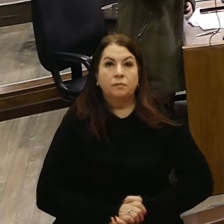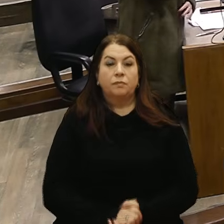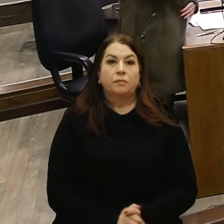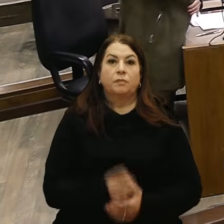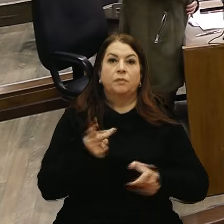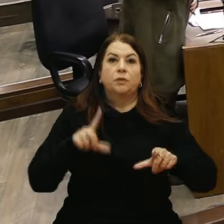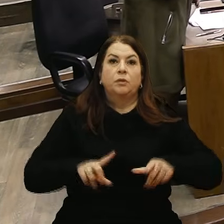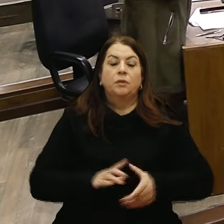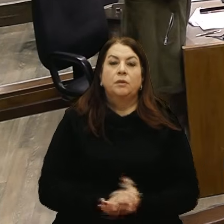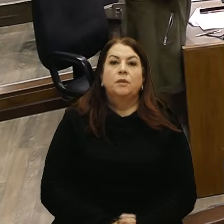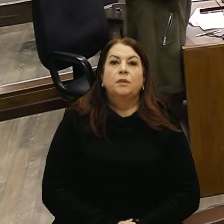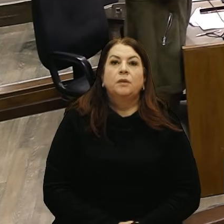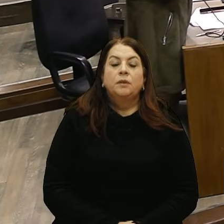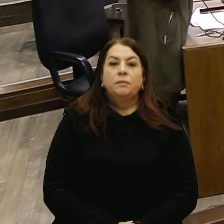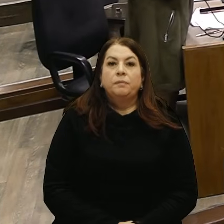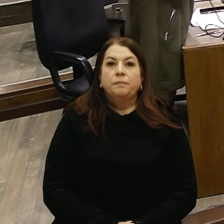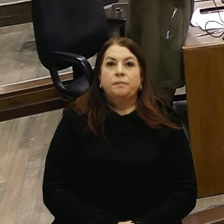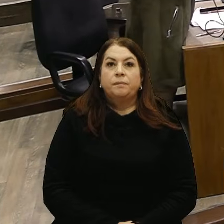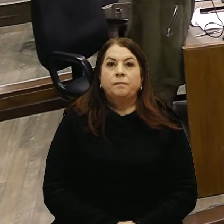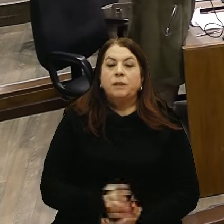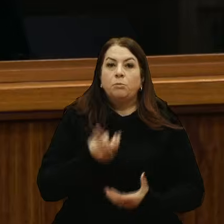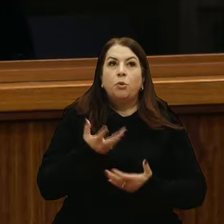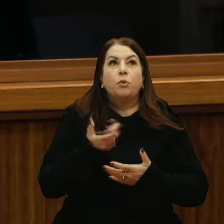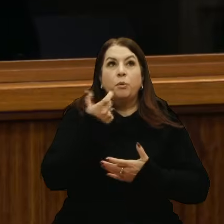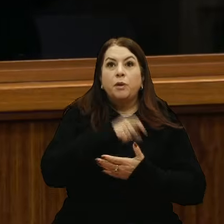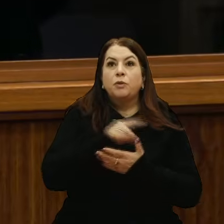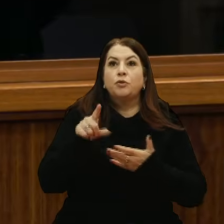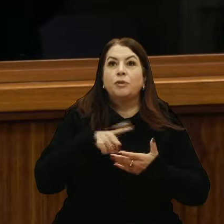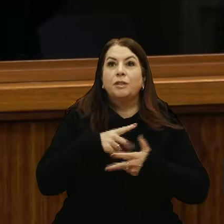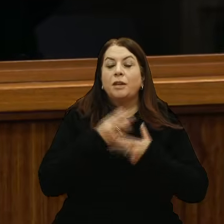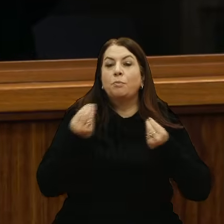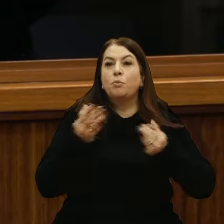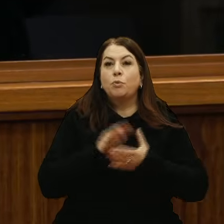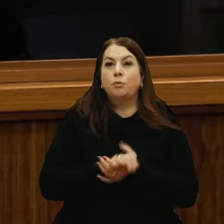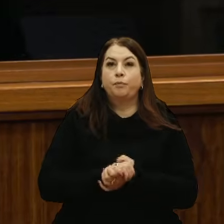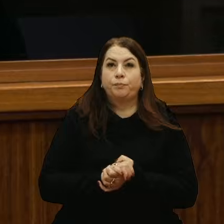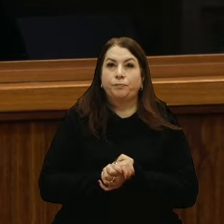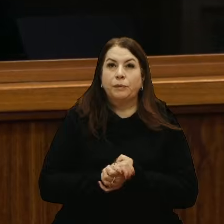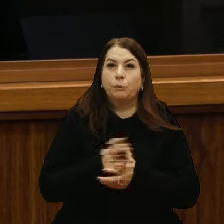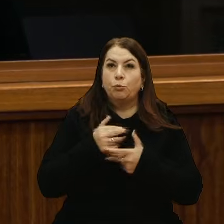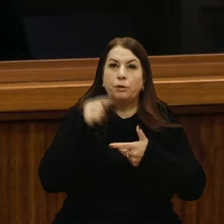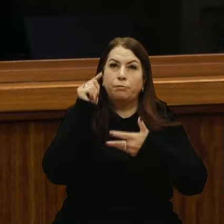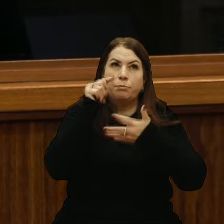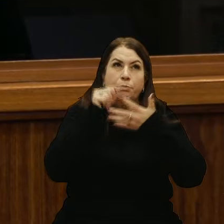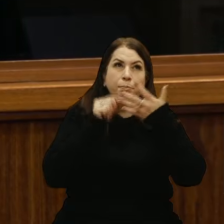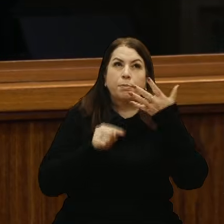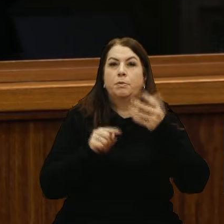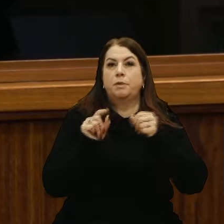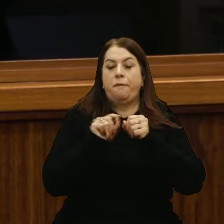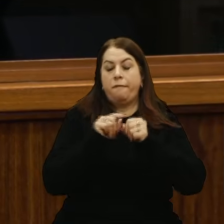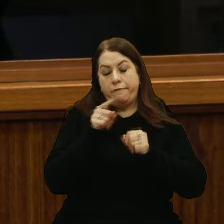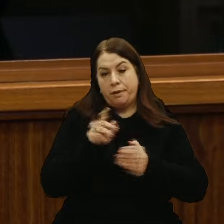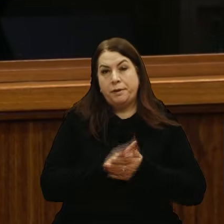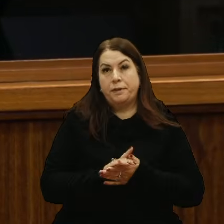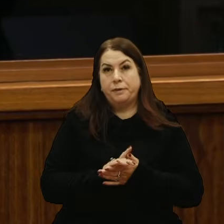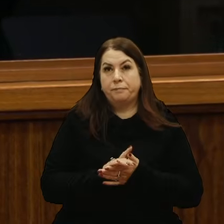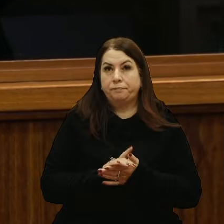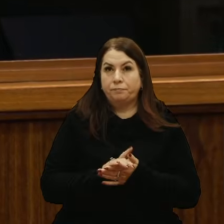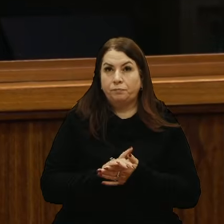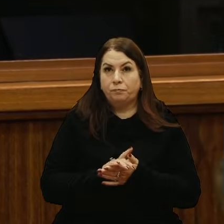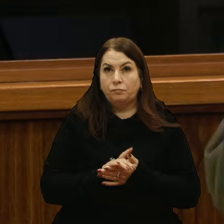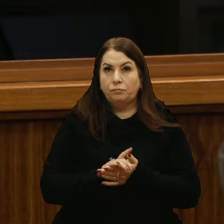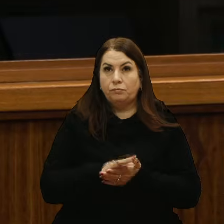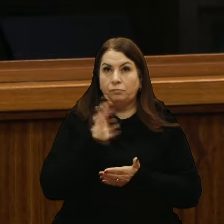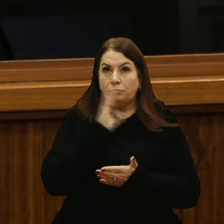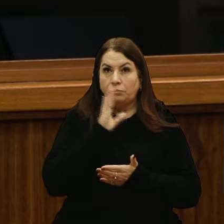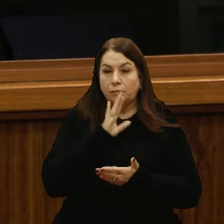seu local. Bom, eu acho que tem muitas questões a serem feitas, né? Foi tão